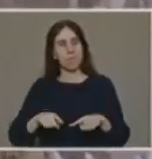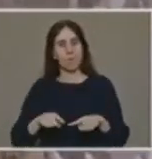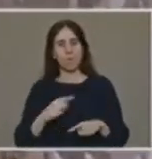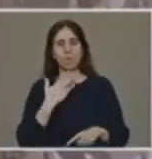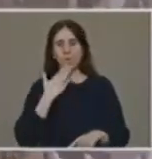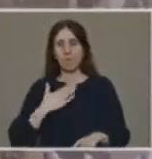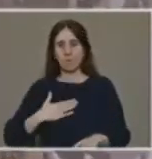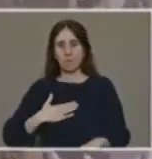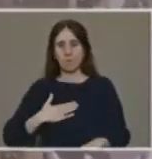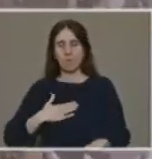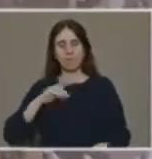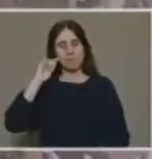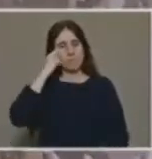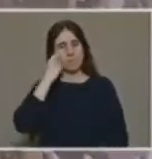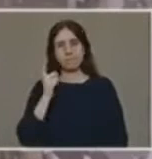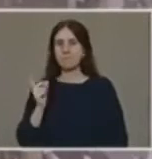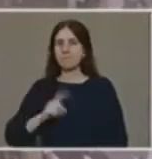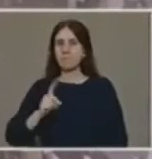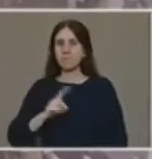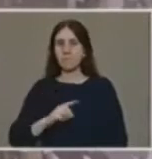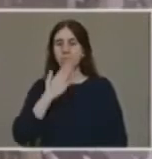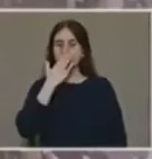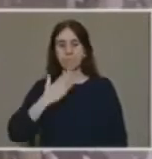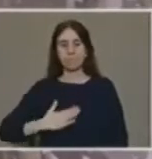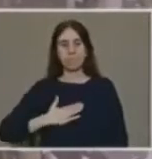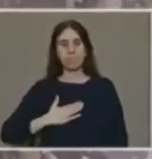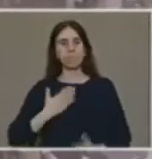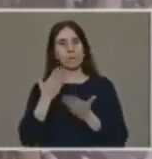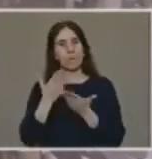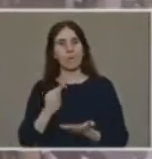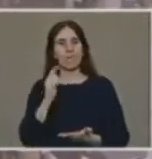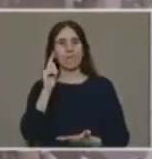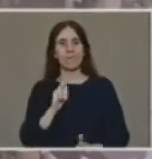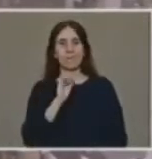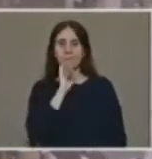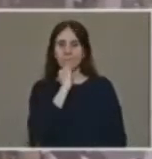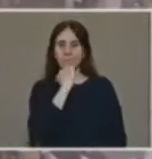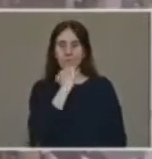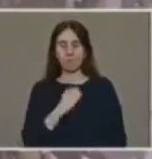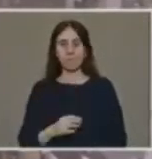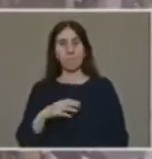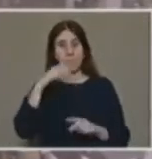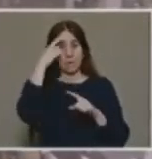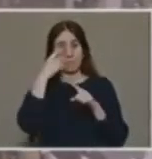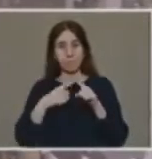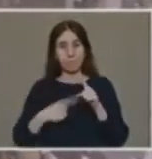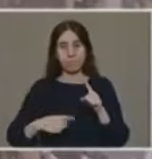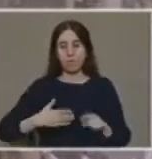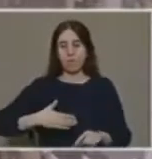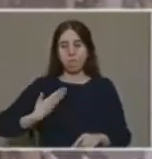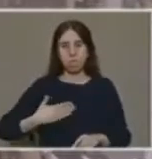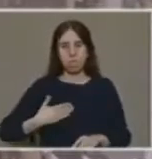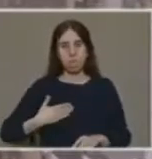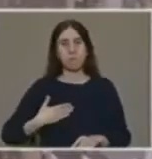sofre um abalo todas as vezes em que se confronta com o mistério da fé. O espanto, o temor